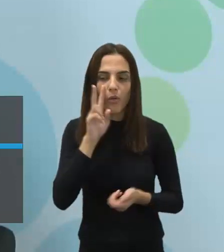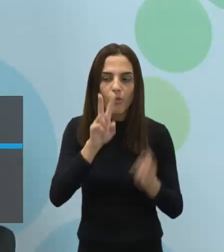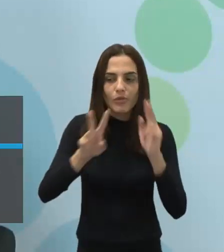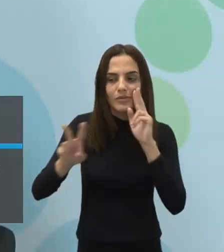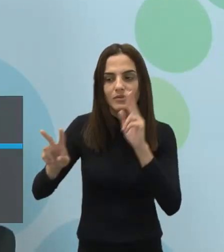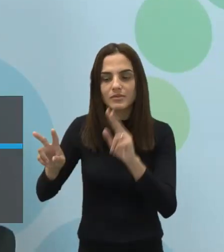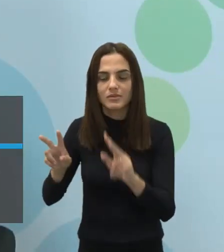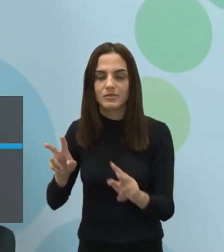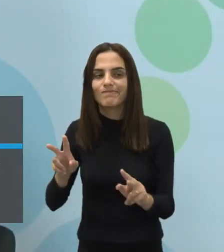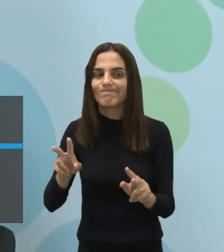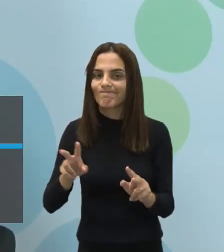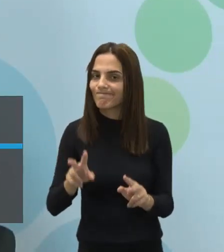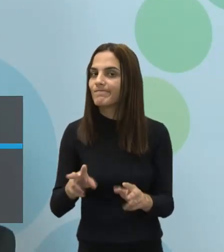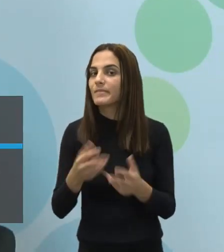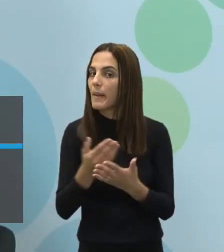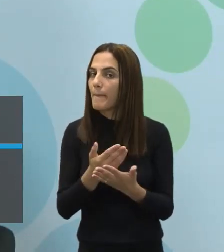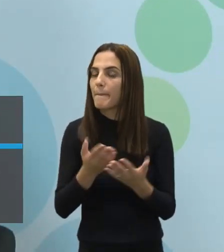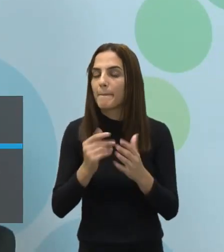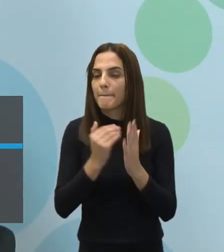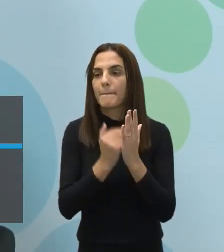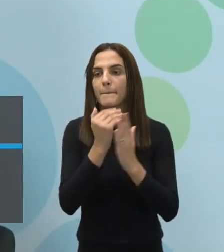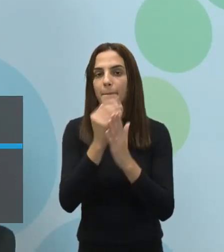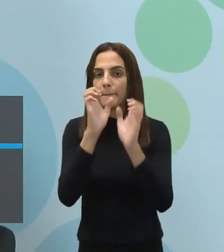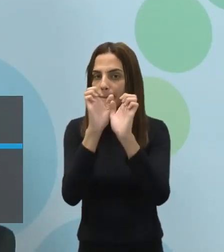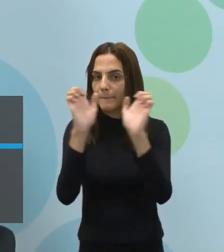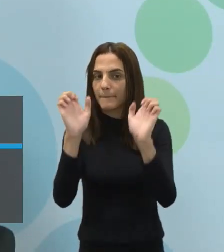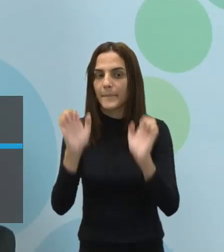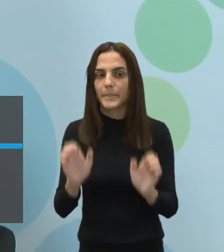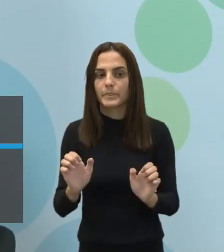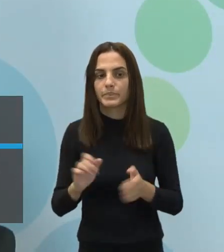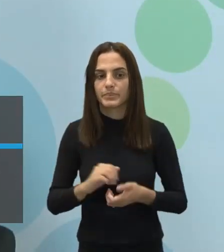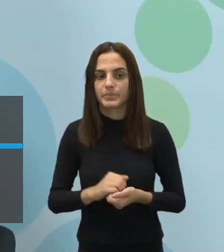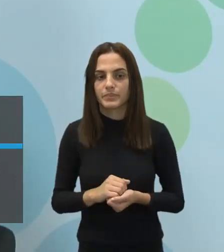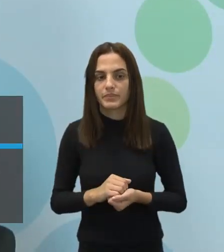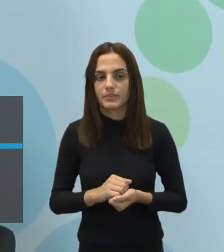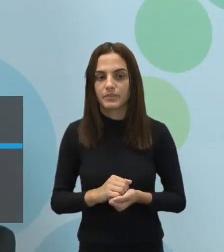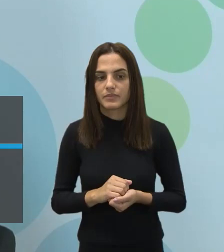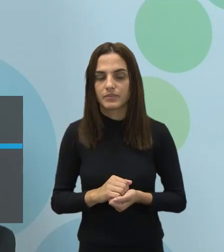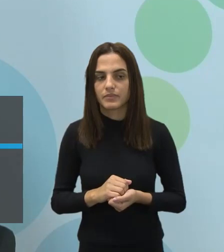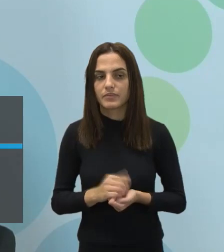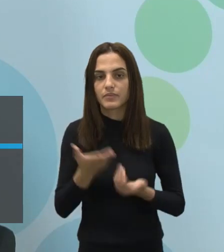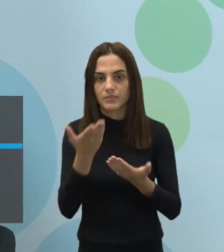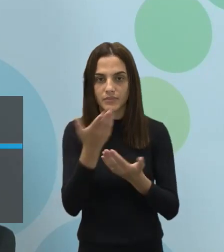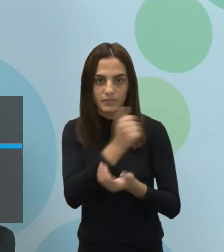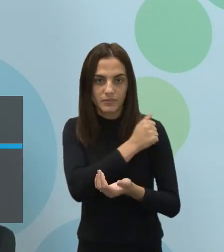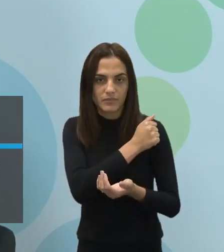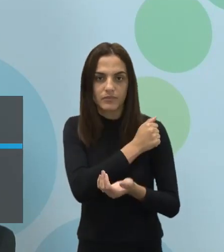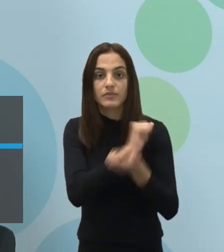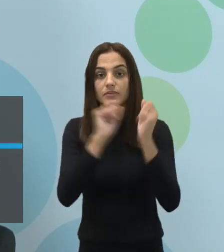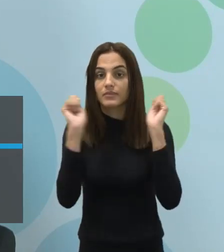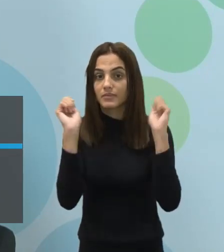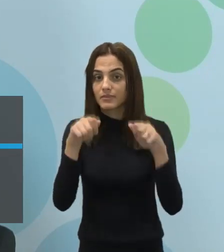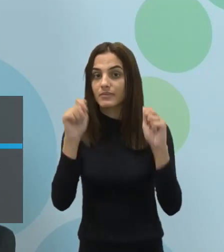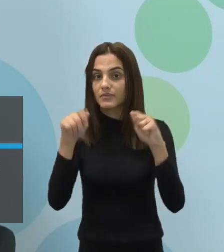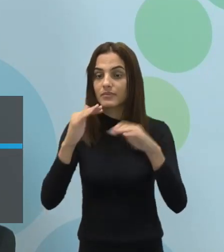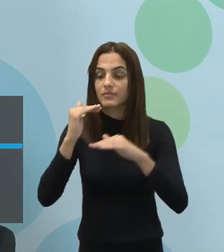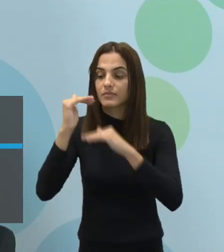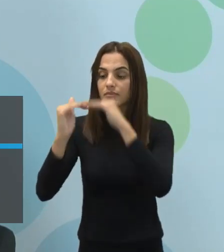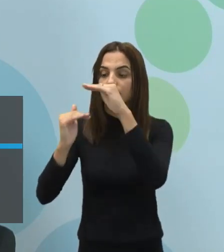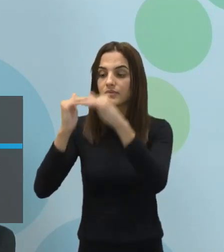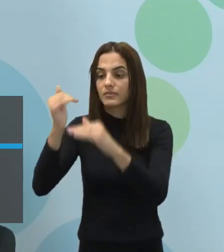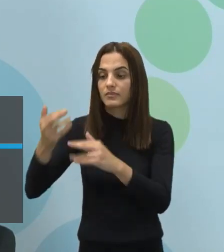pouco mais estrutural, também conjectural, para que o estudante possa se desenvolver,